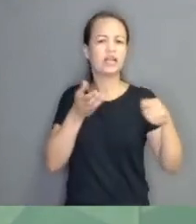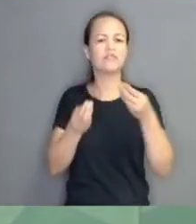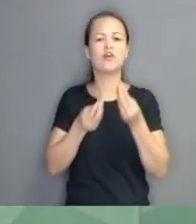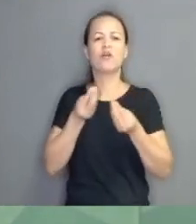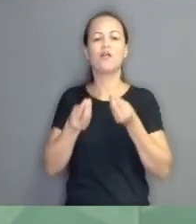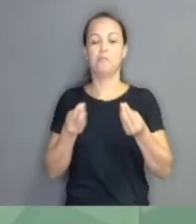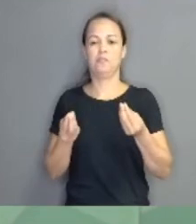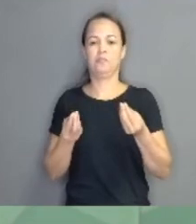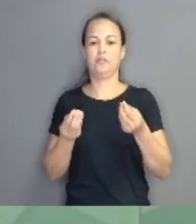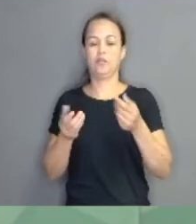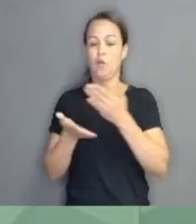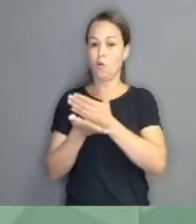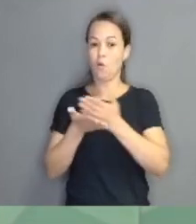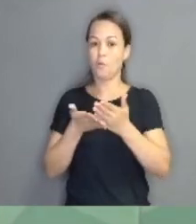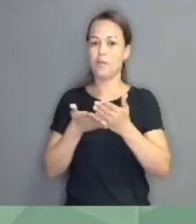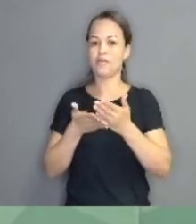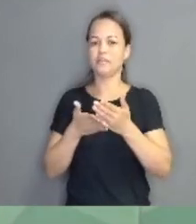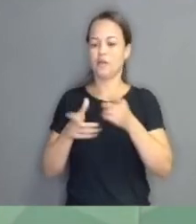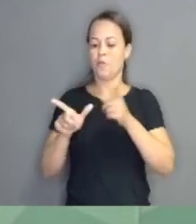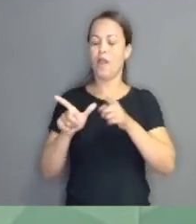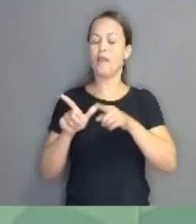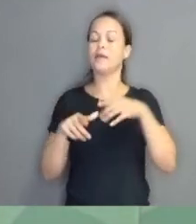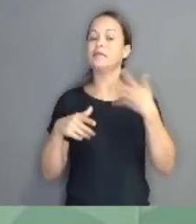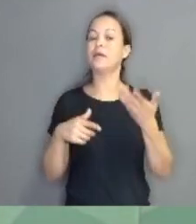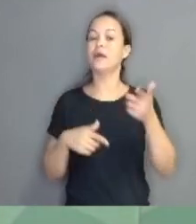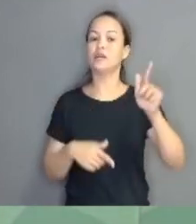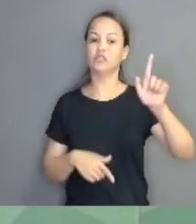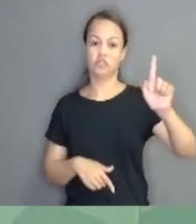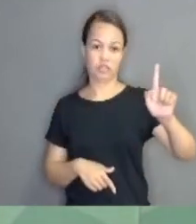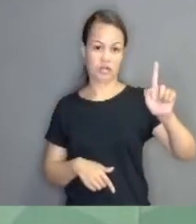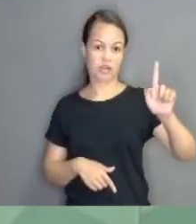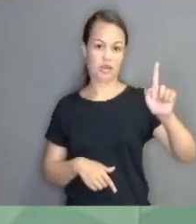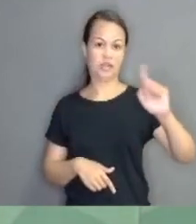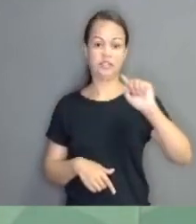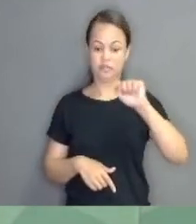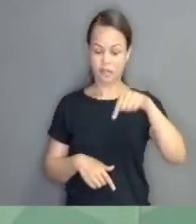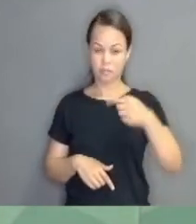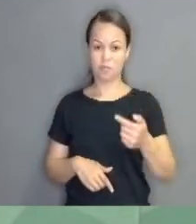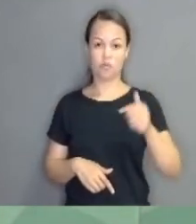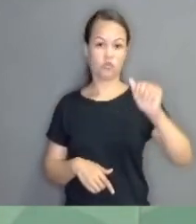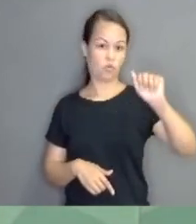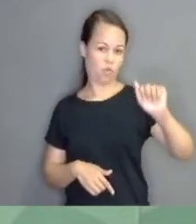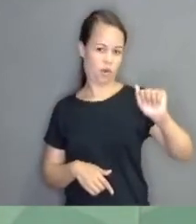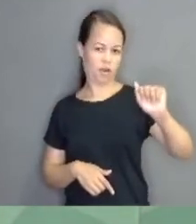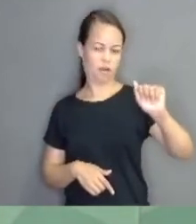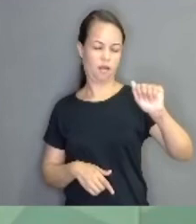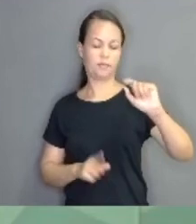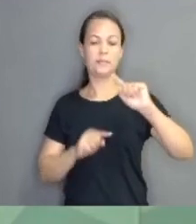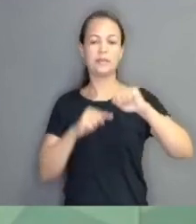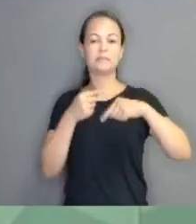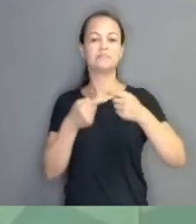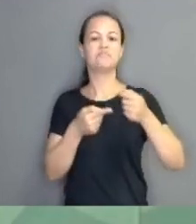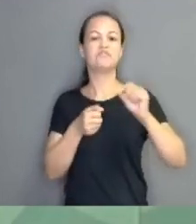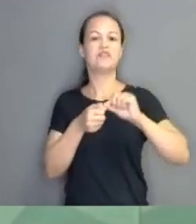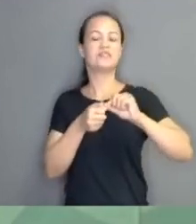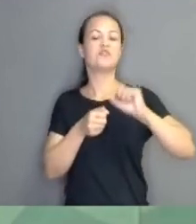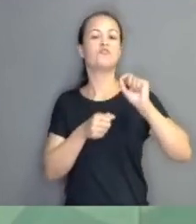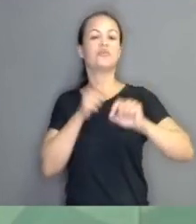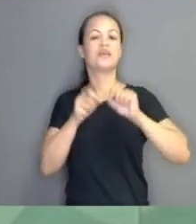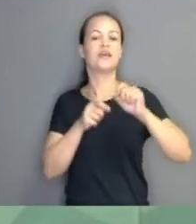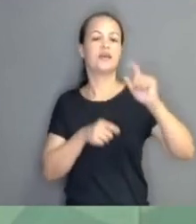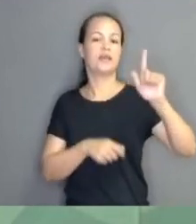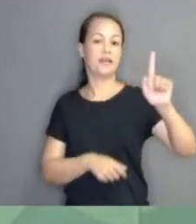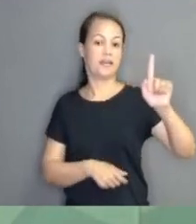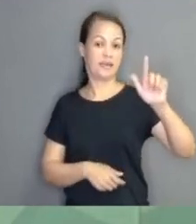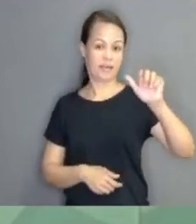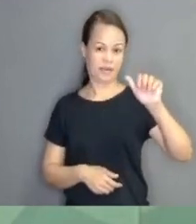começa com a letrinha G depois o a para fazer o gás e um toque como é que a gente